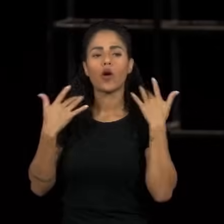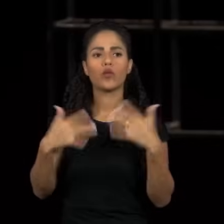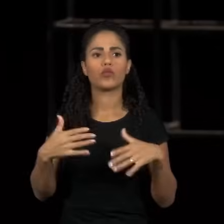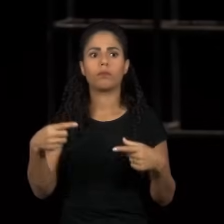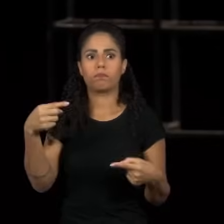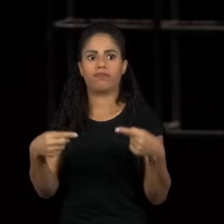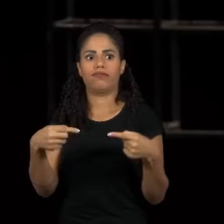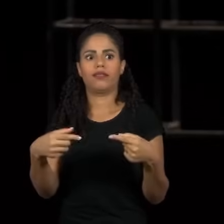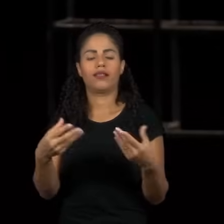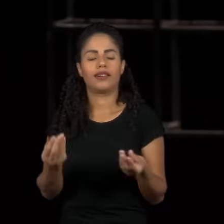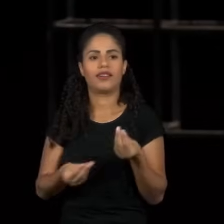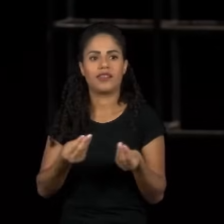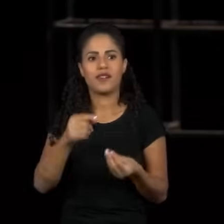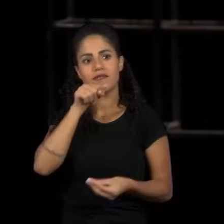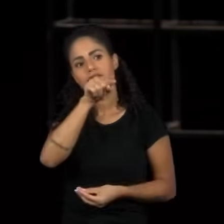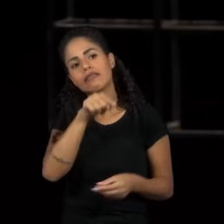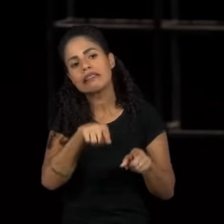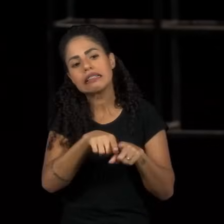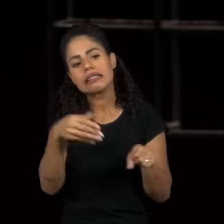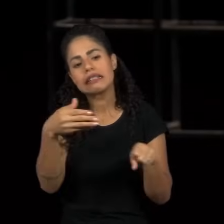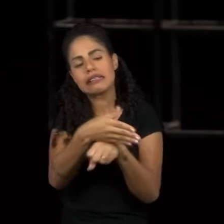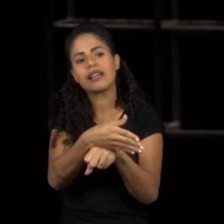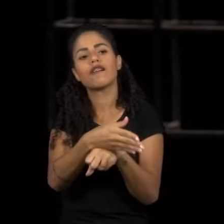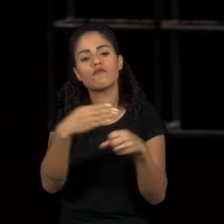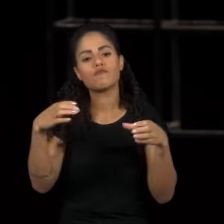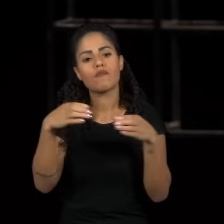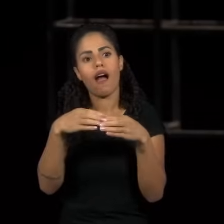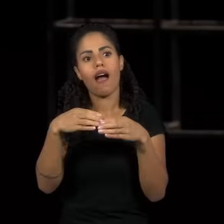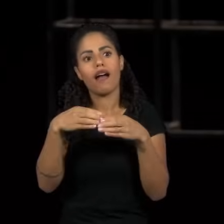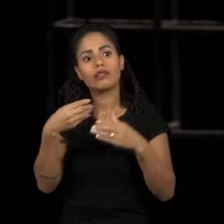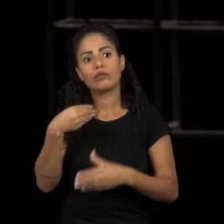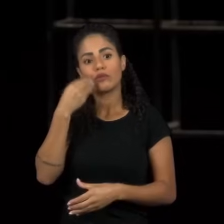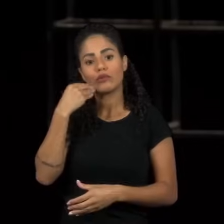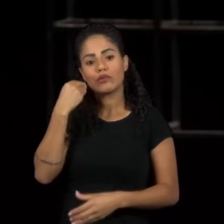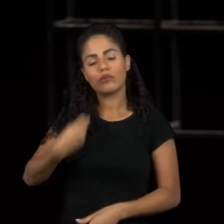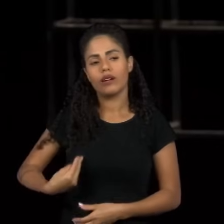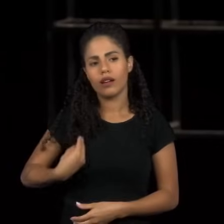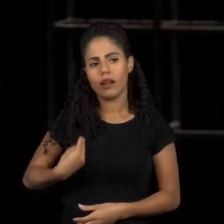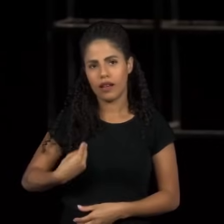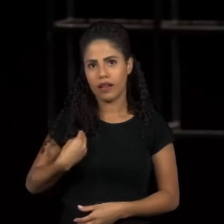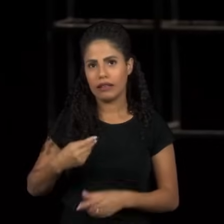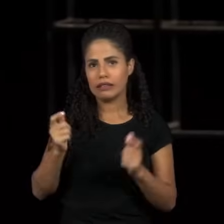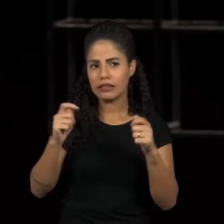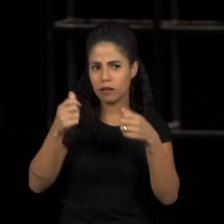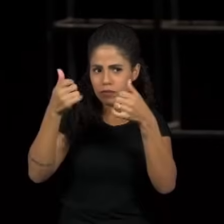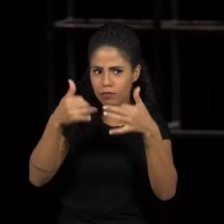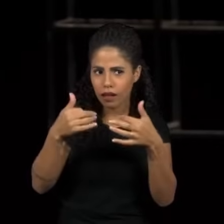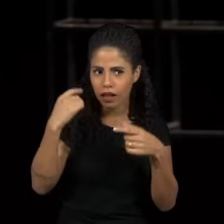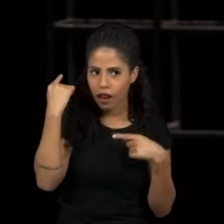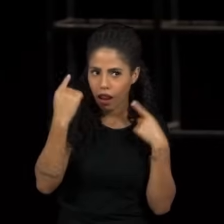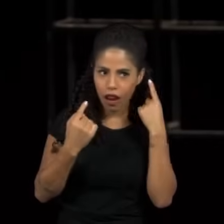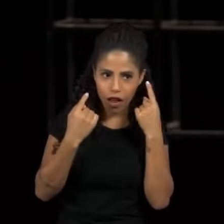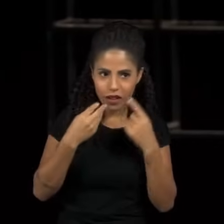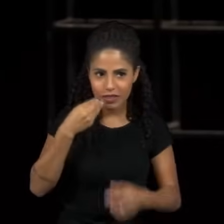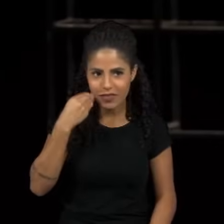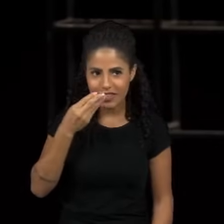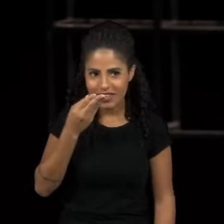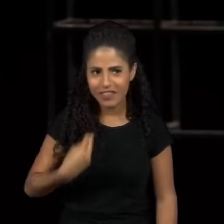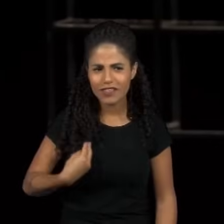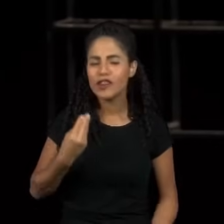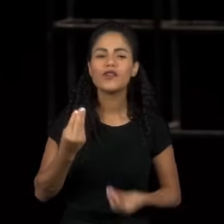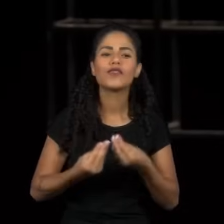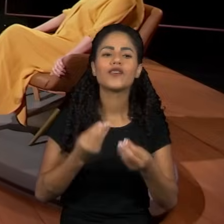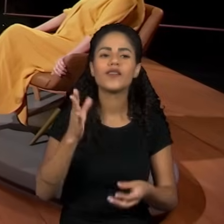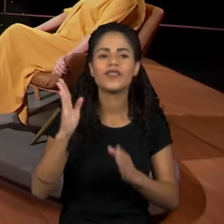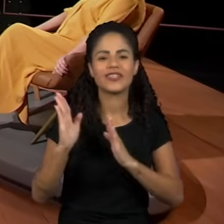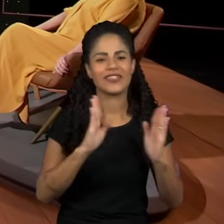polêmico. E você estava no elenco e viveu uma experiência que a gente pode dizer aí meio louca. Sim. Vamos falar sobre isso